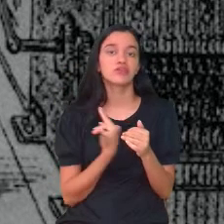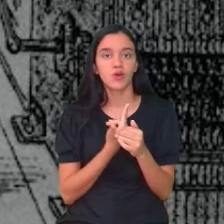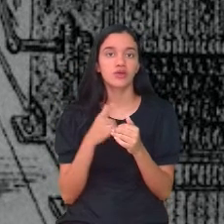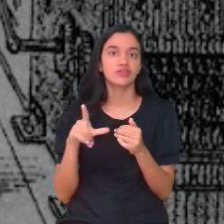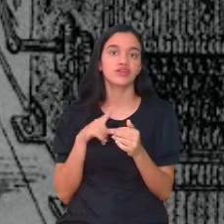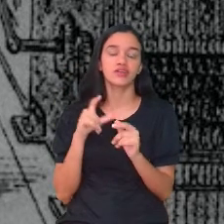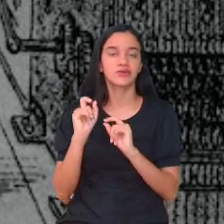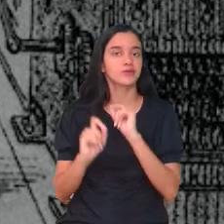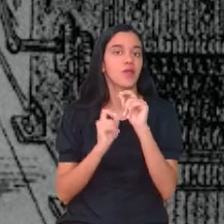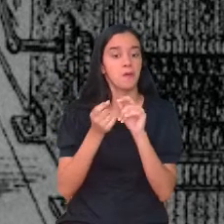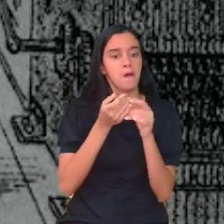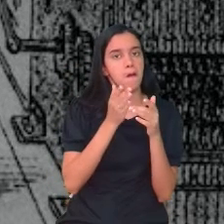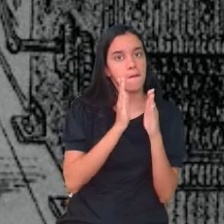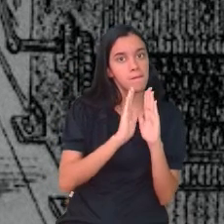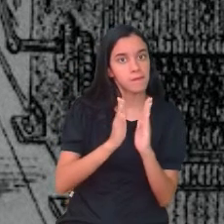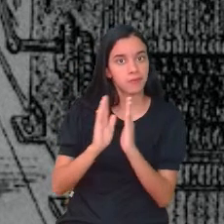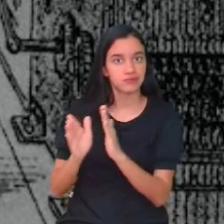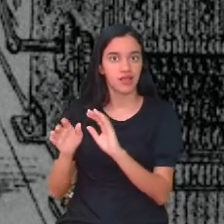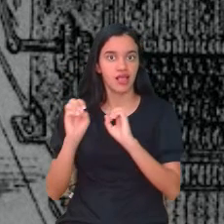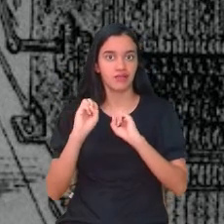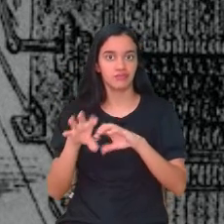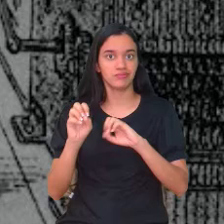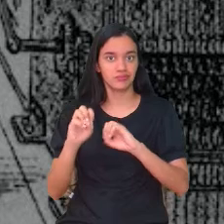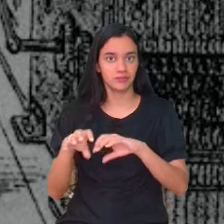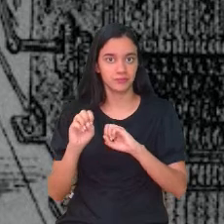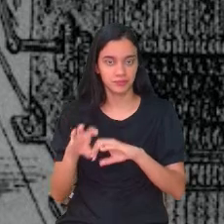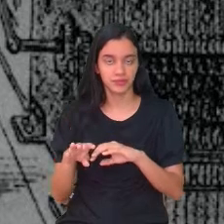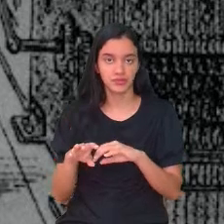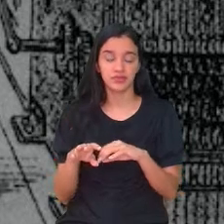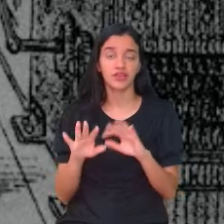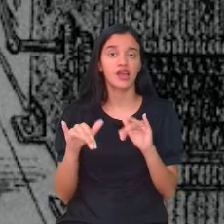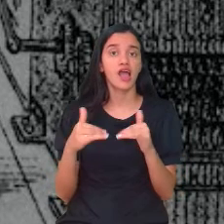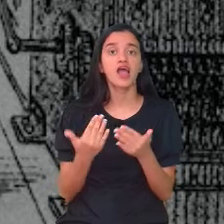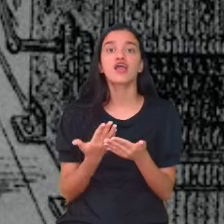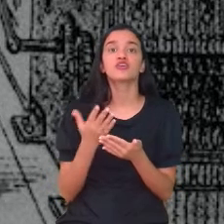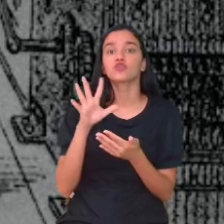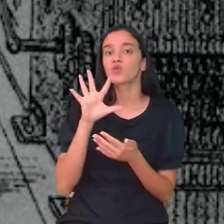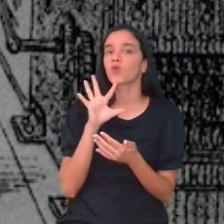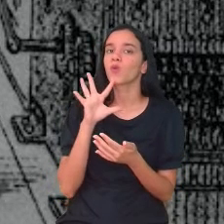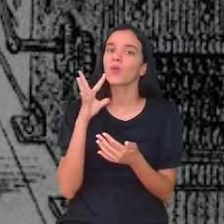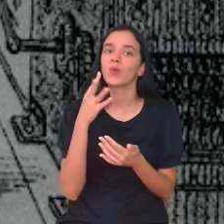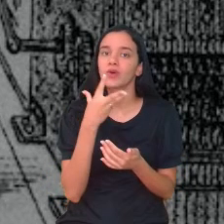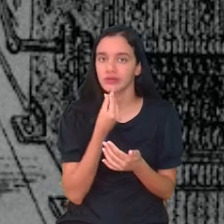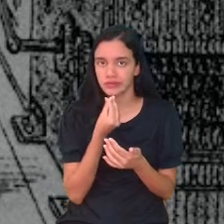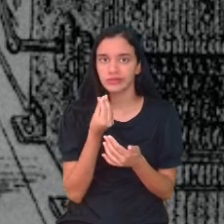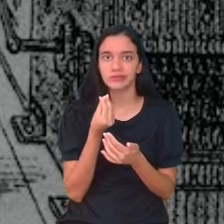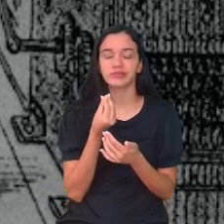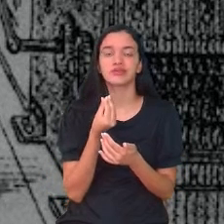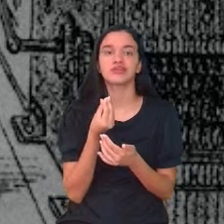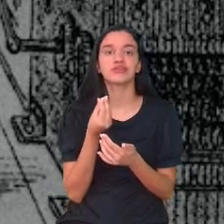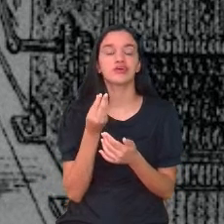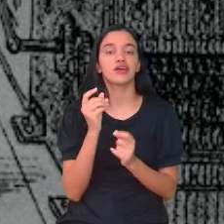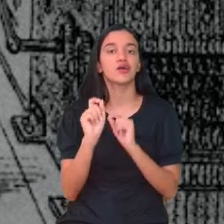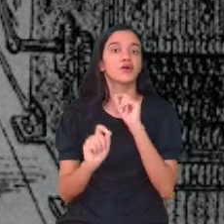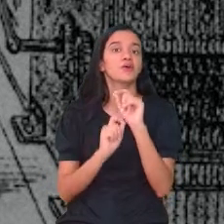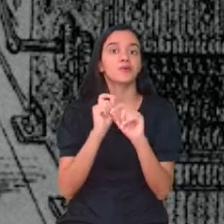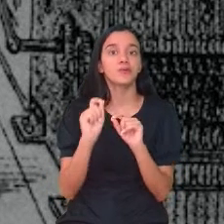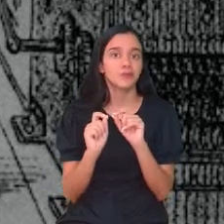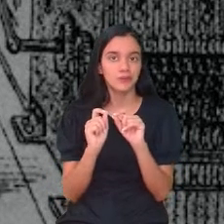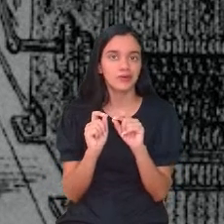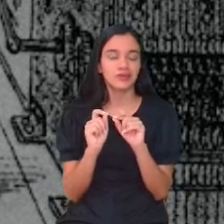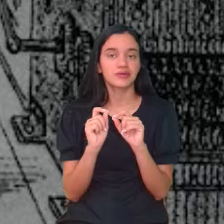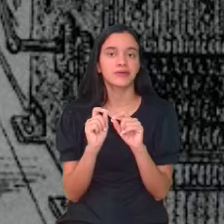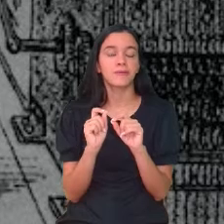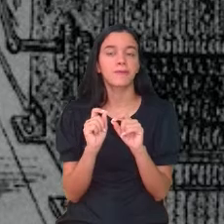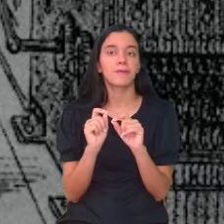teria aí um processo educacional onde o conhecimento seria